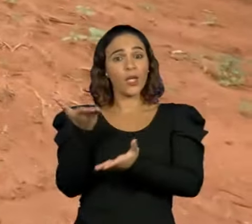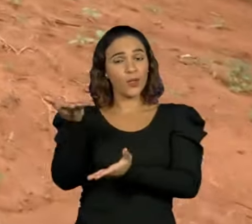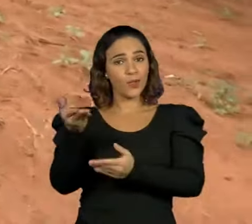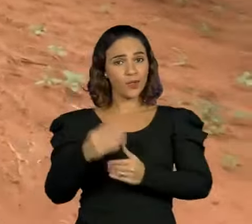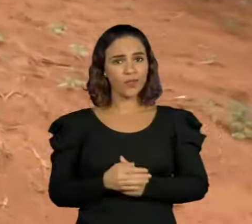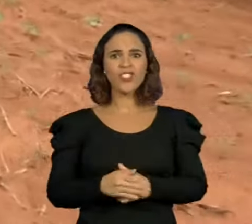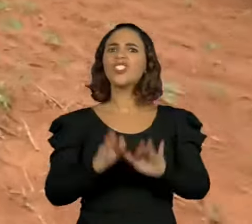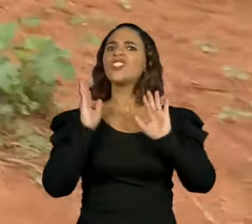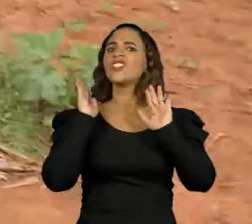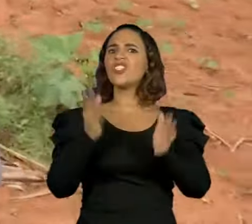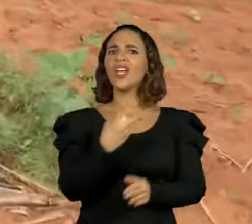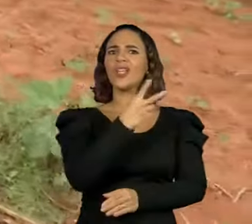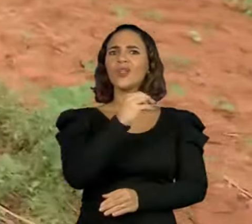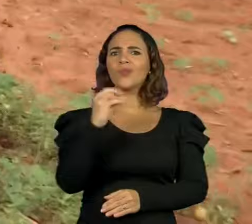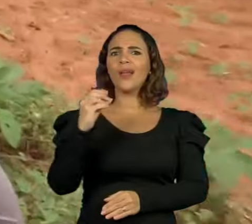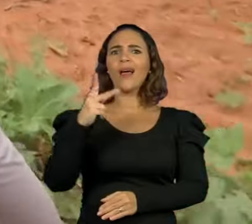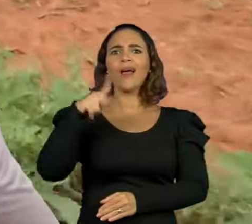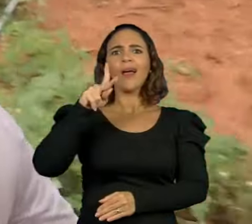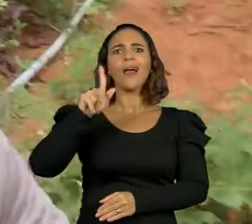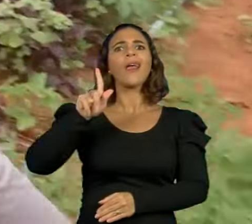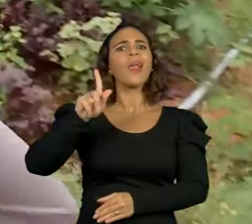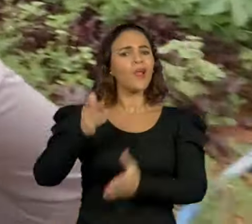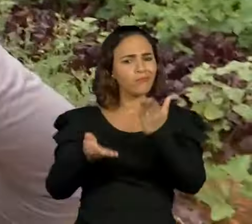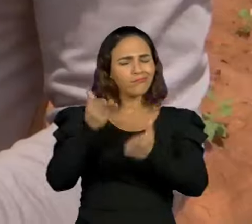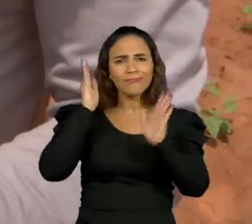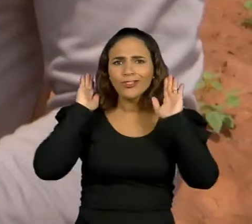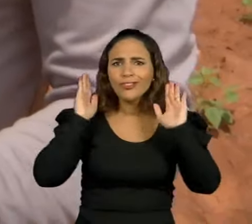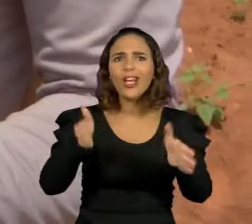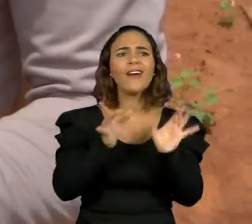tirou muito mais de 200 quilos.